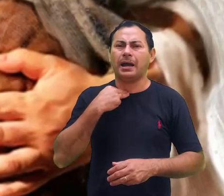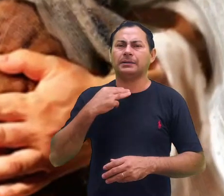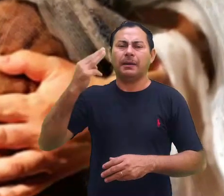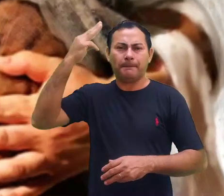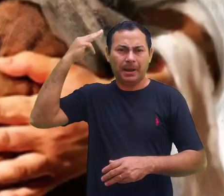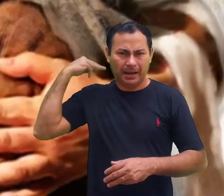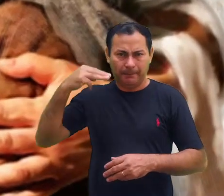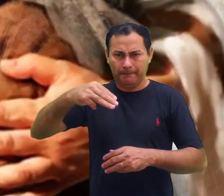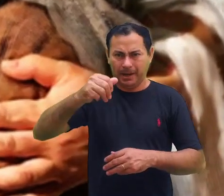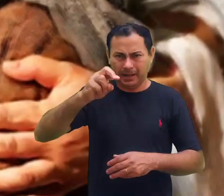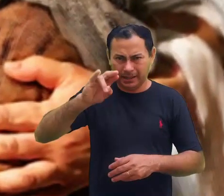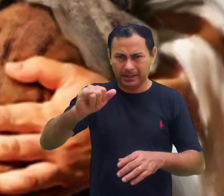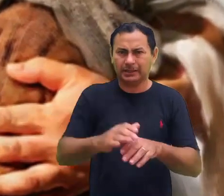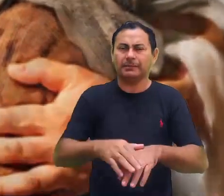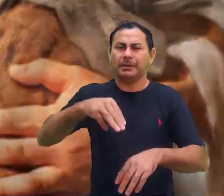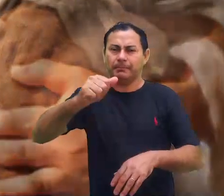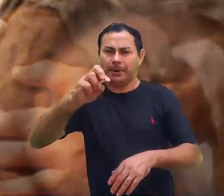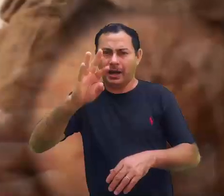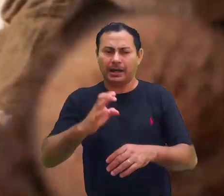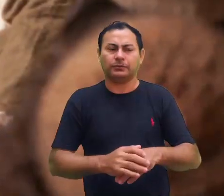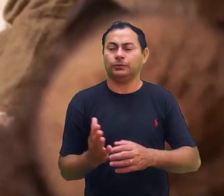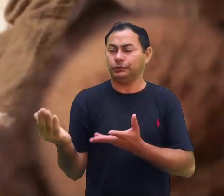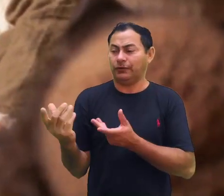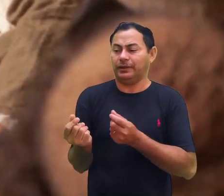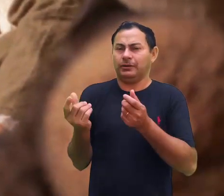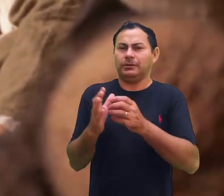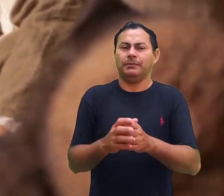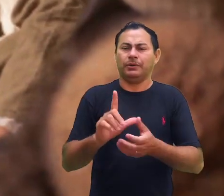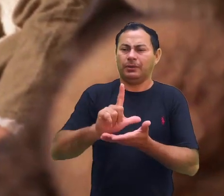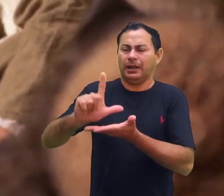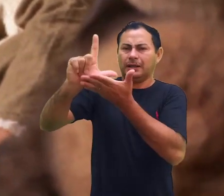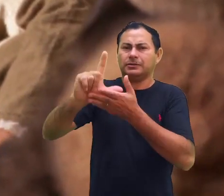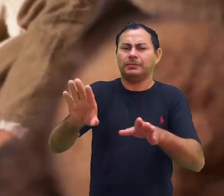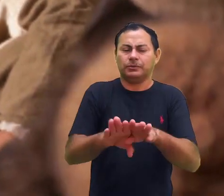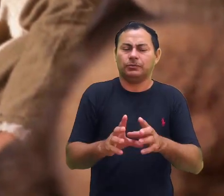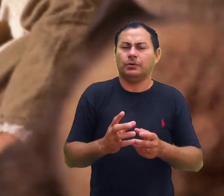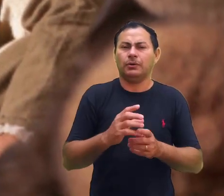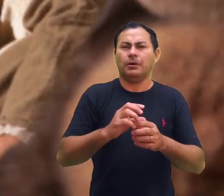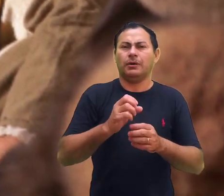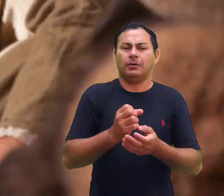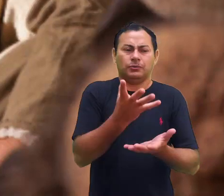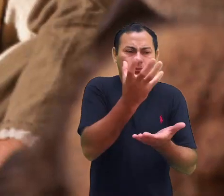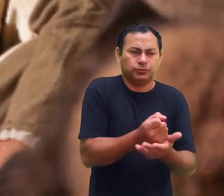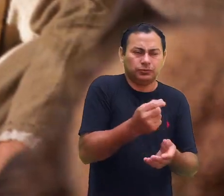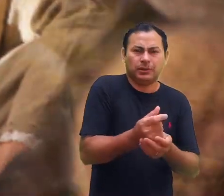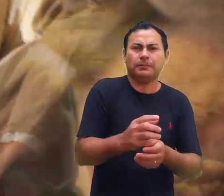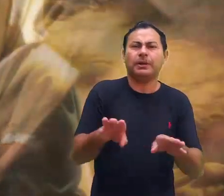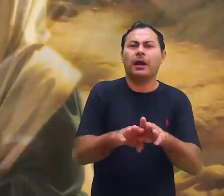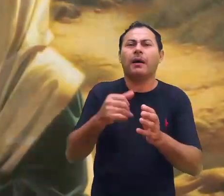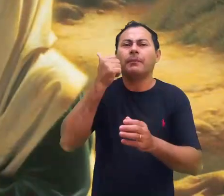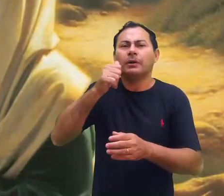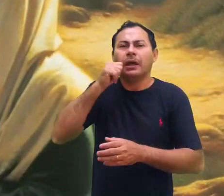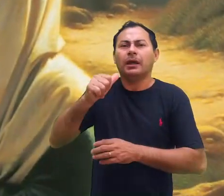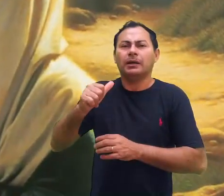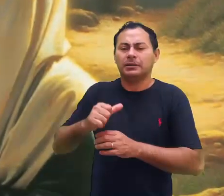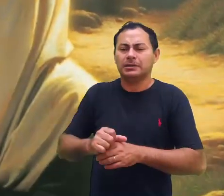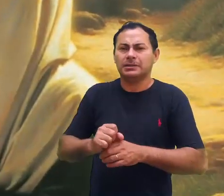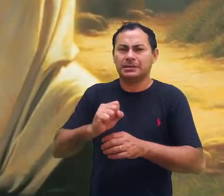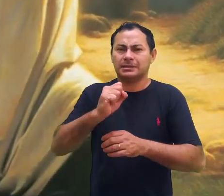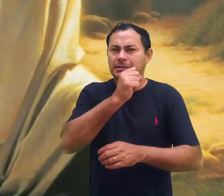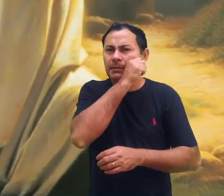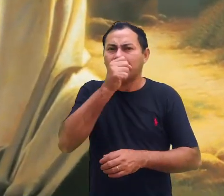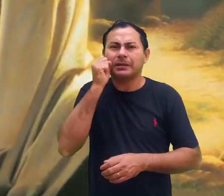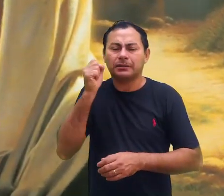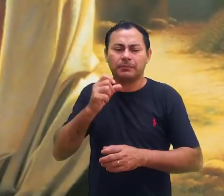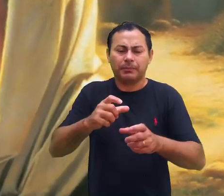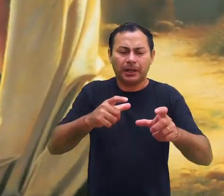Maria, Lázaro e o jovem rico, mas com todo mundo. Com os publicanos e pecadores também, como, por exemplo, a mulher samaritana junto ao poço de Jacó,